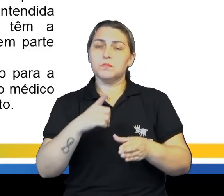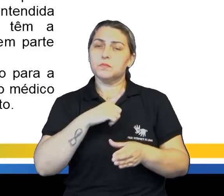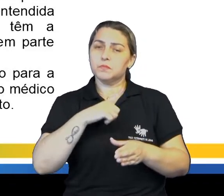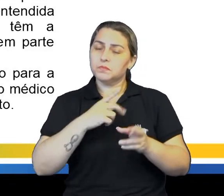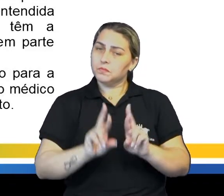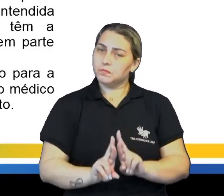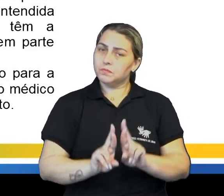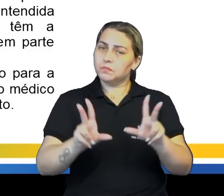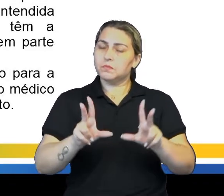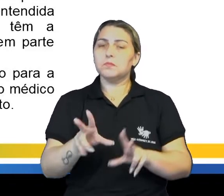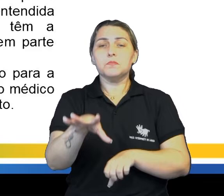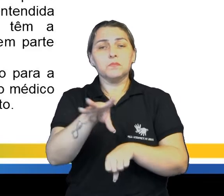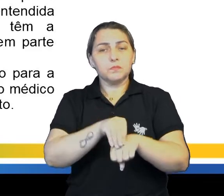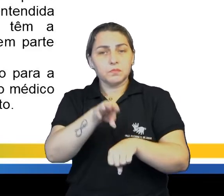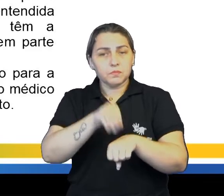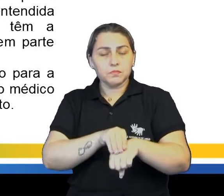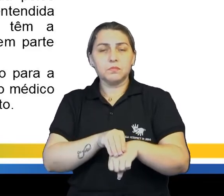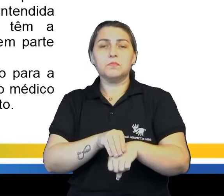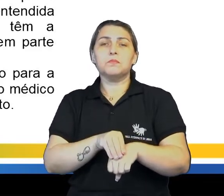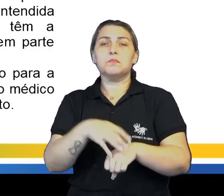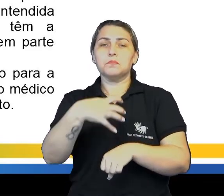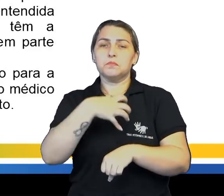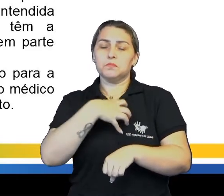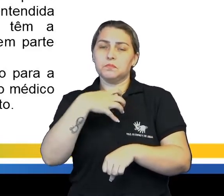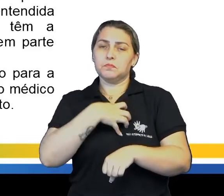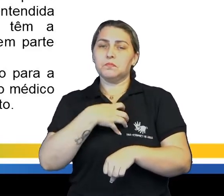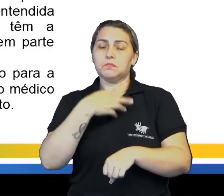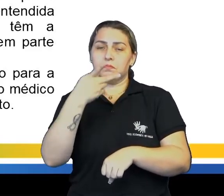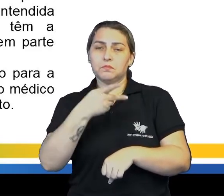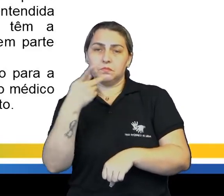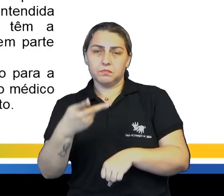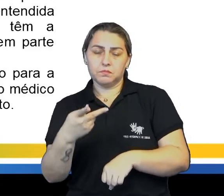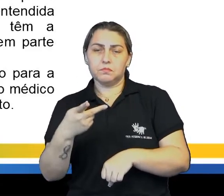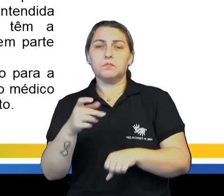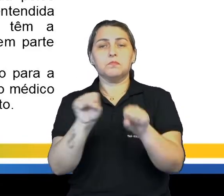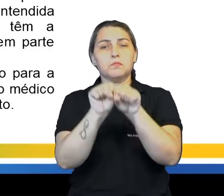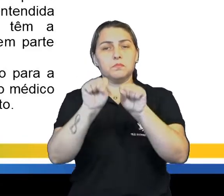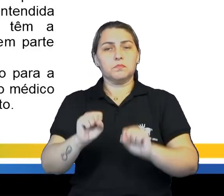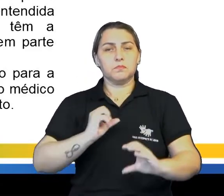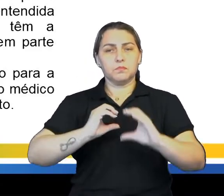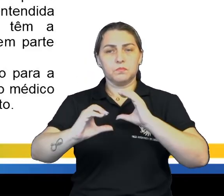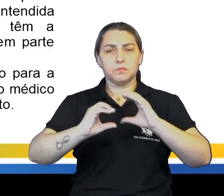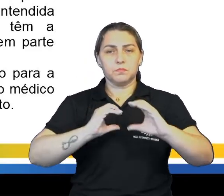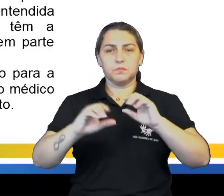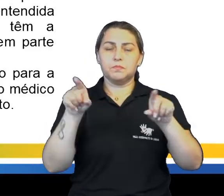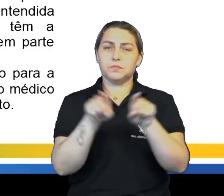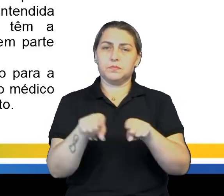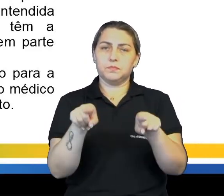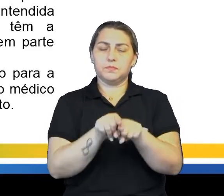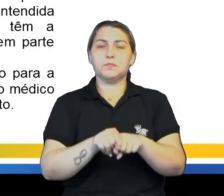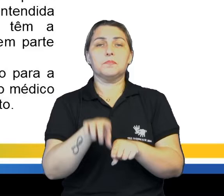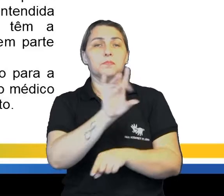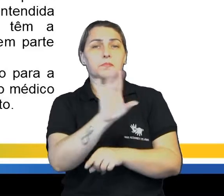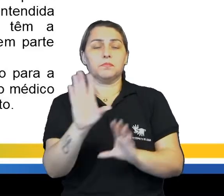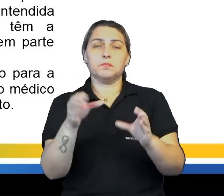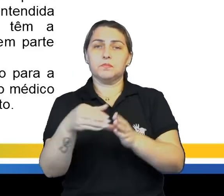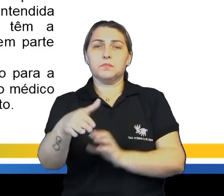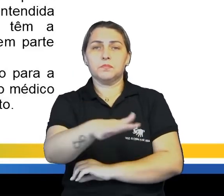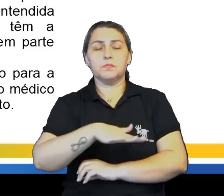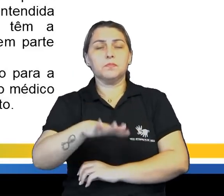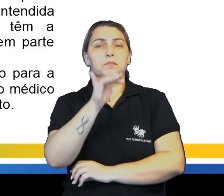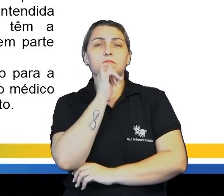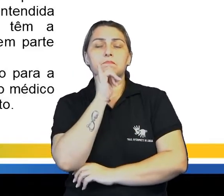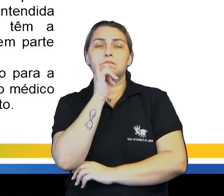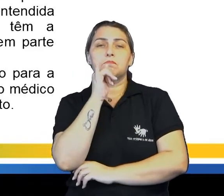possuem diferentes conhecimentos, modos de atuação e sistemas de comunicação. Cada grupo social,